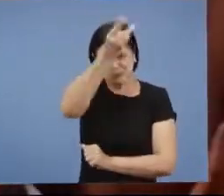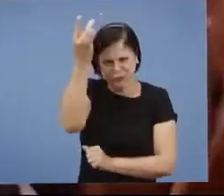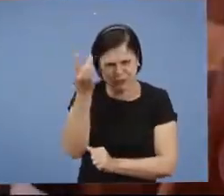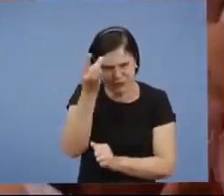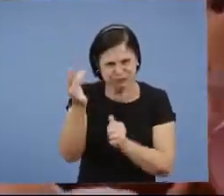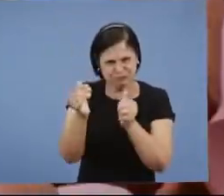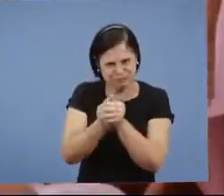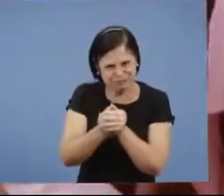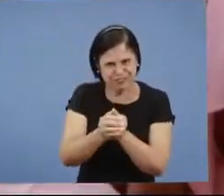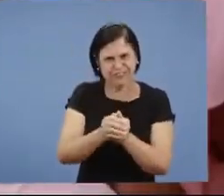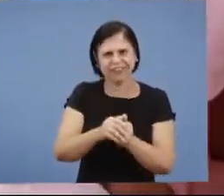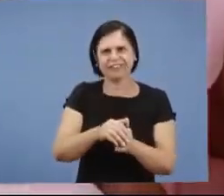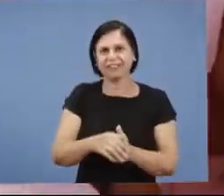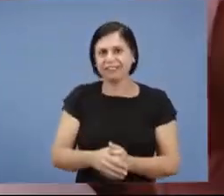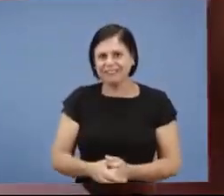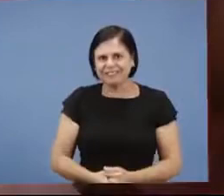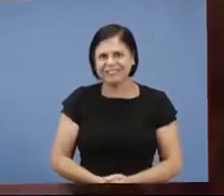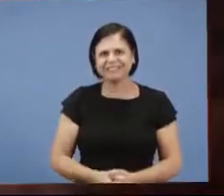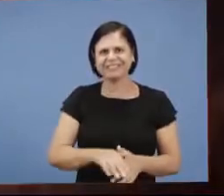tua igreja.